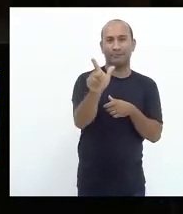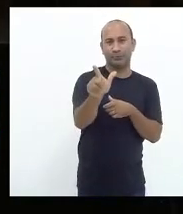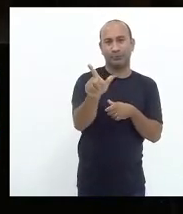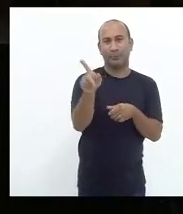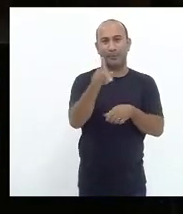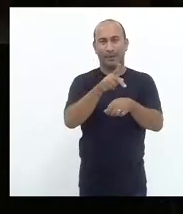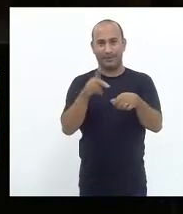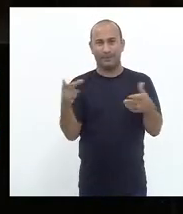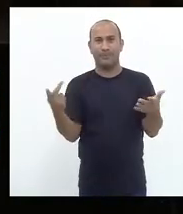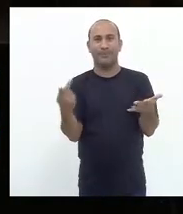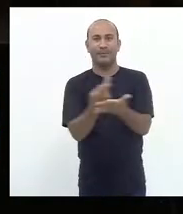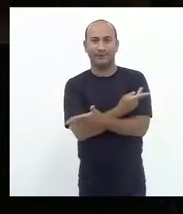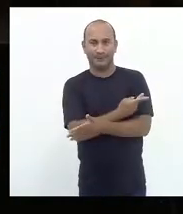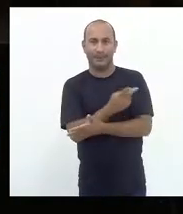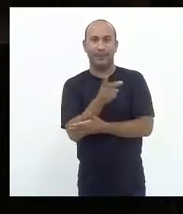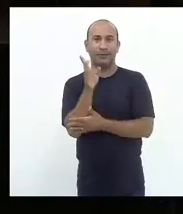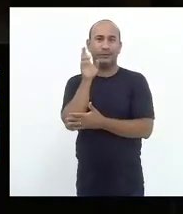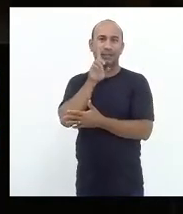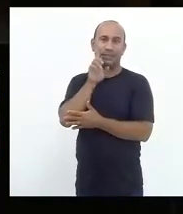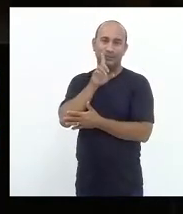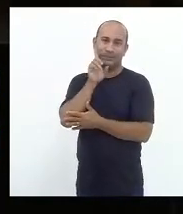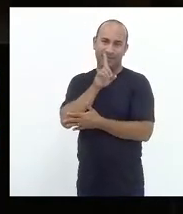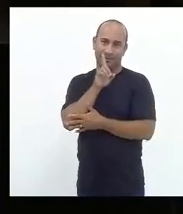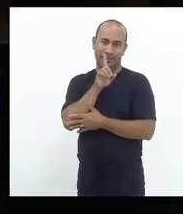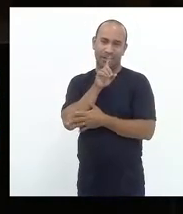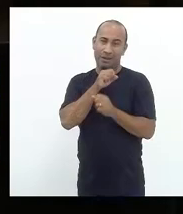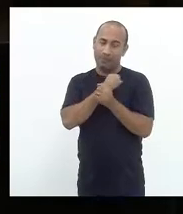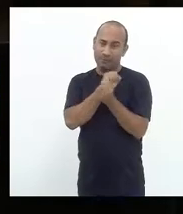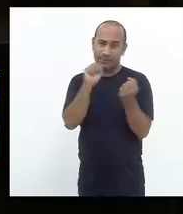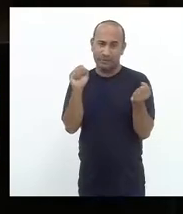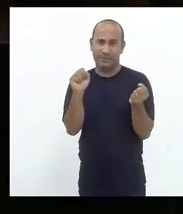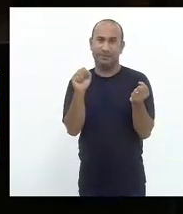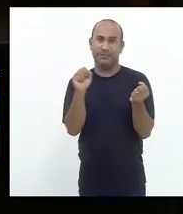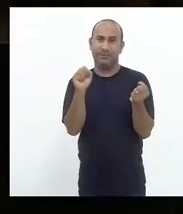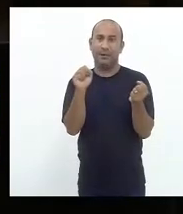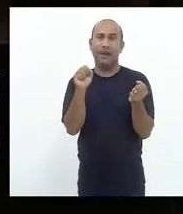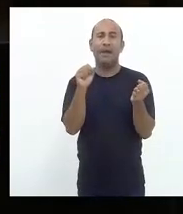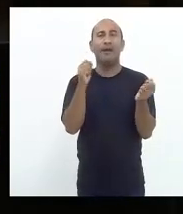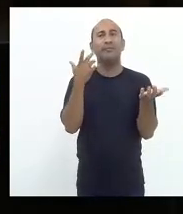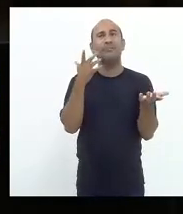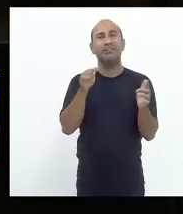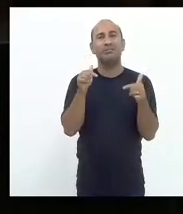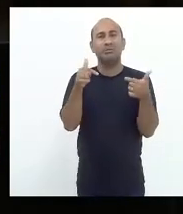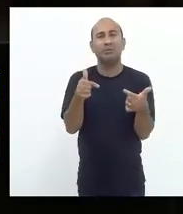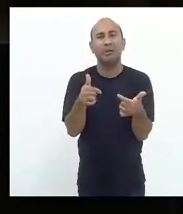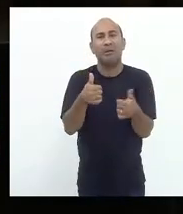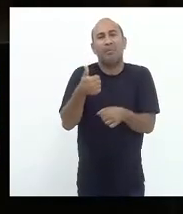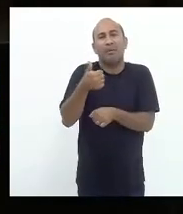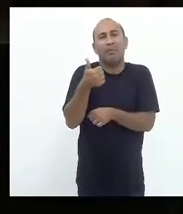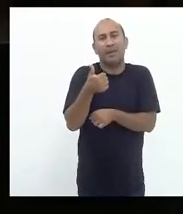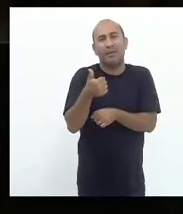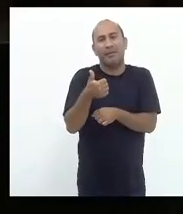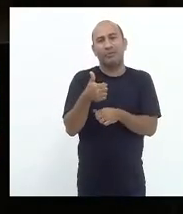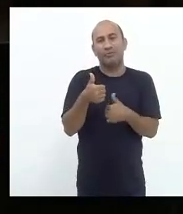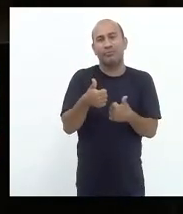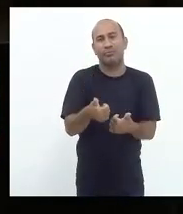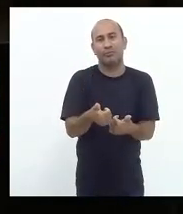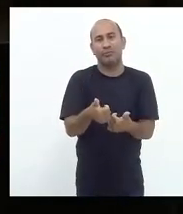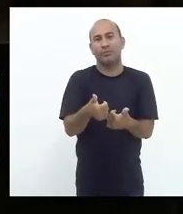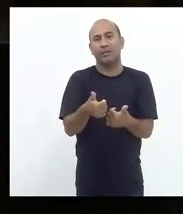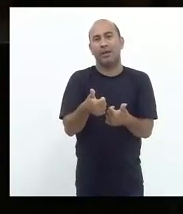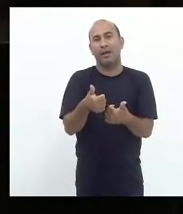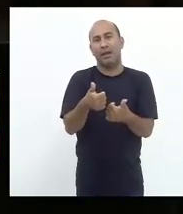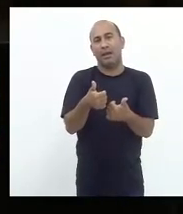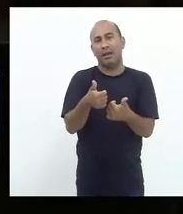não é possível que aqui, diante de quem é que sai primeiro, se é o governo do estado ou a prefeitura do Rio de Janeiro,